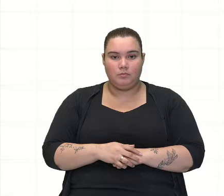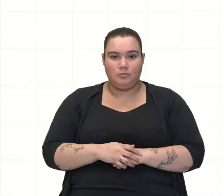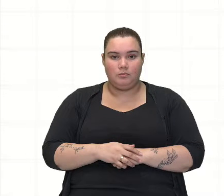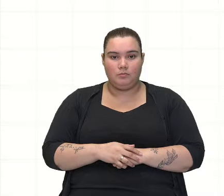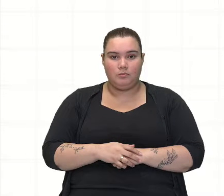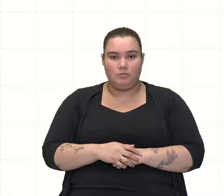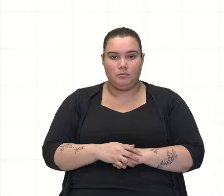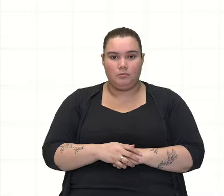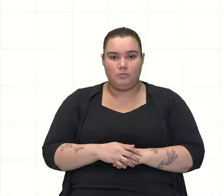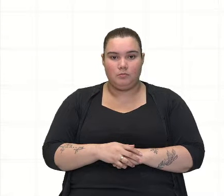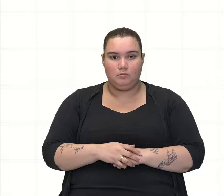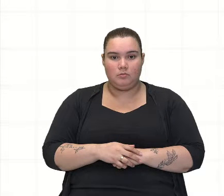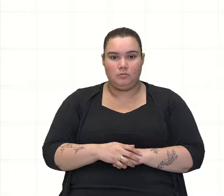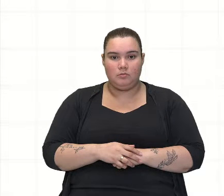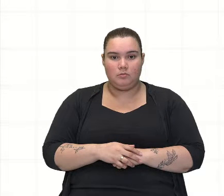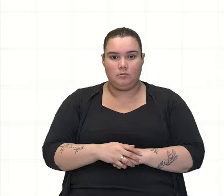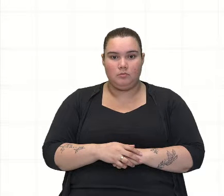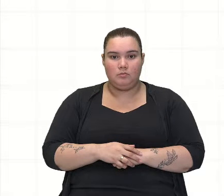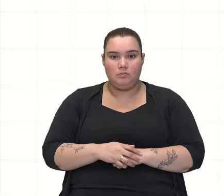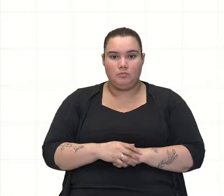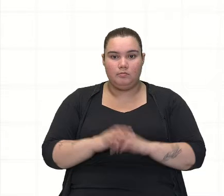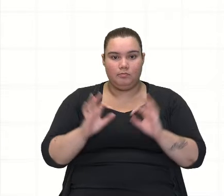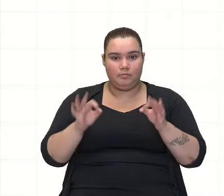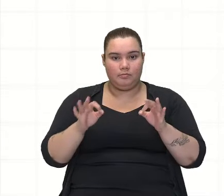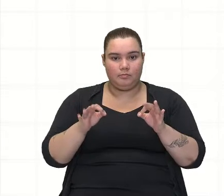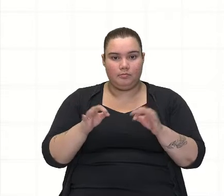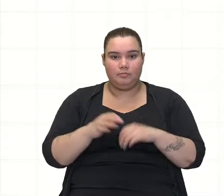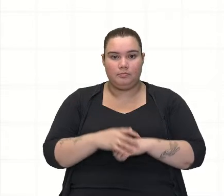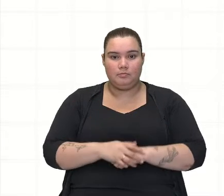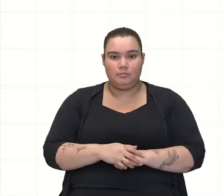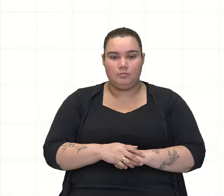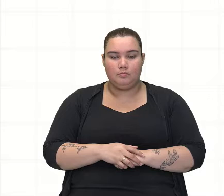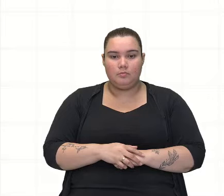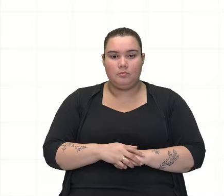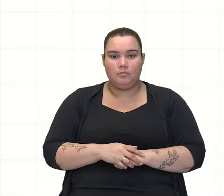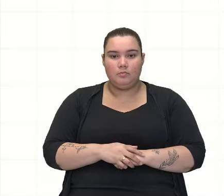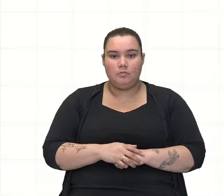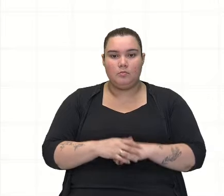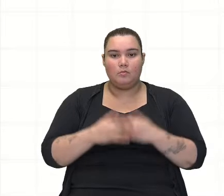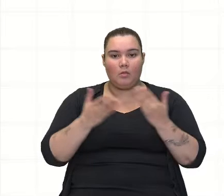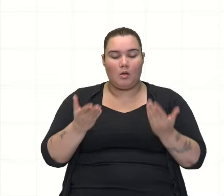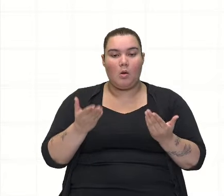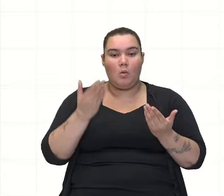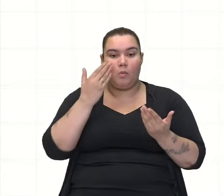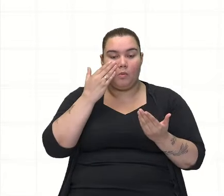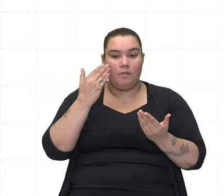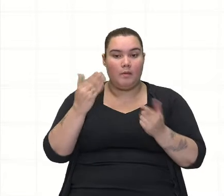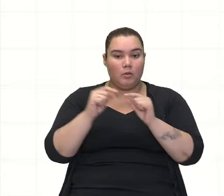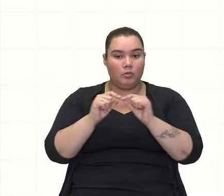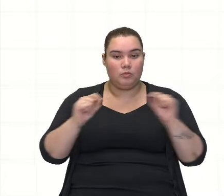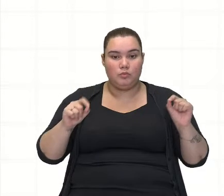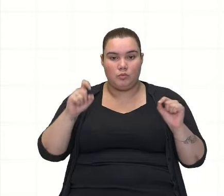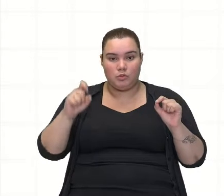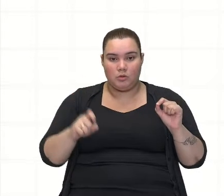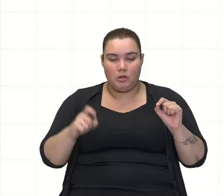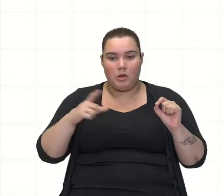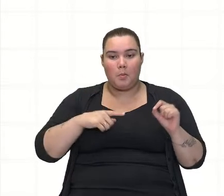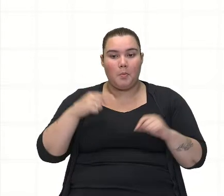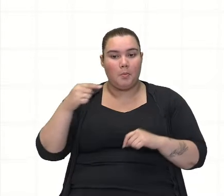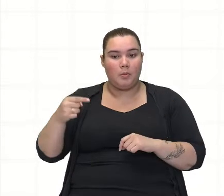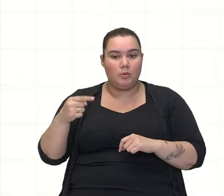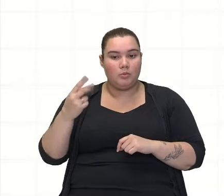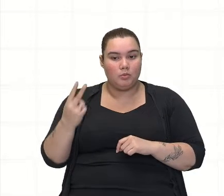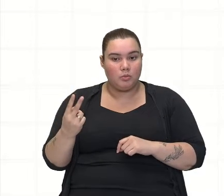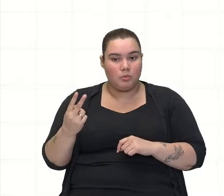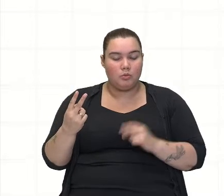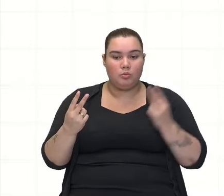E no X, nós temos o quê? Os opostos, ó. Menos 2 e